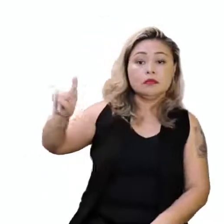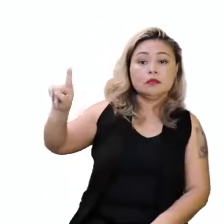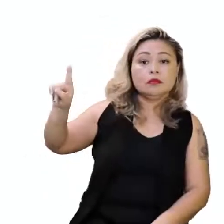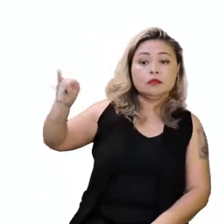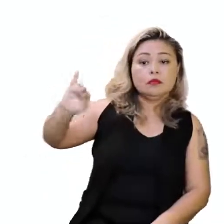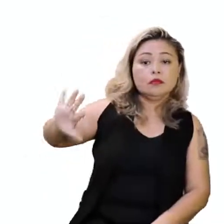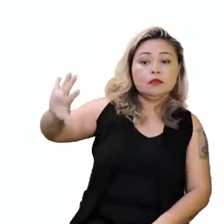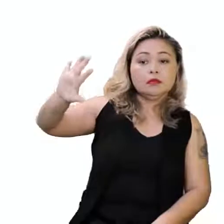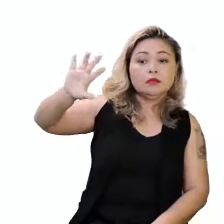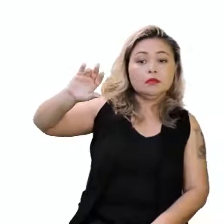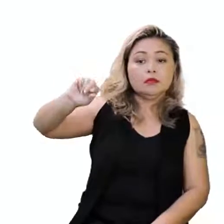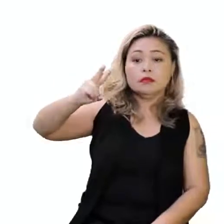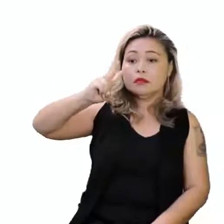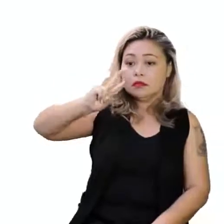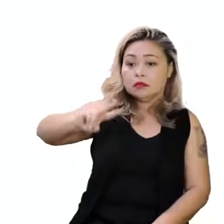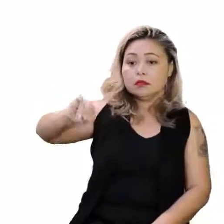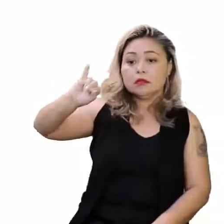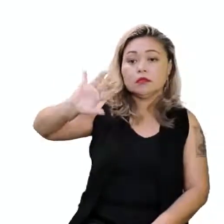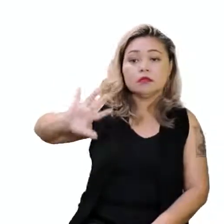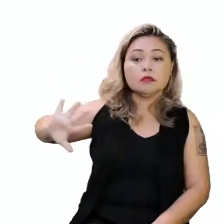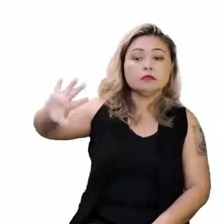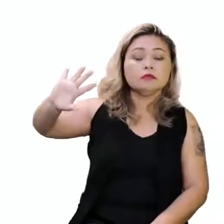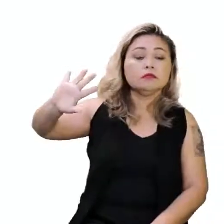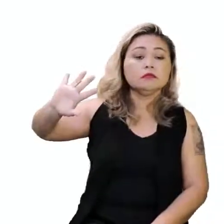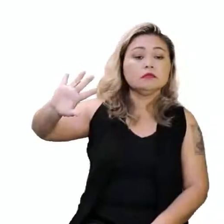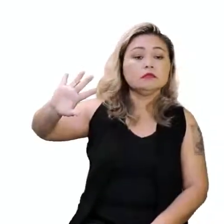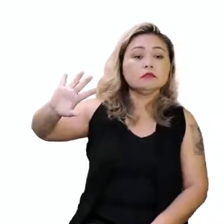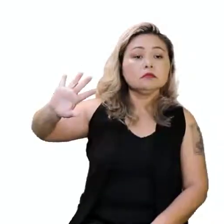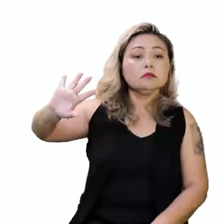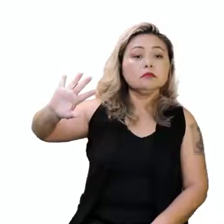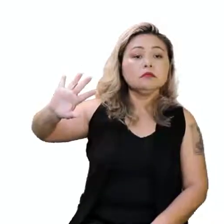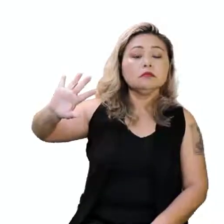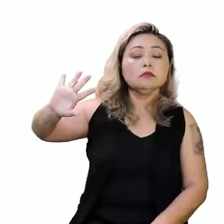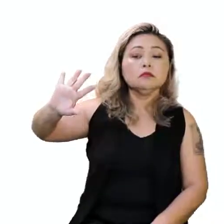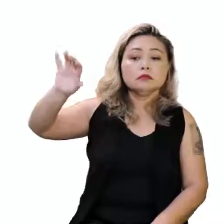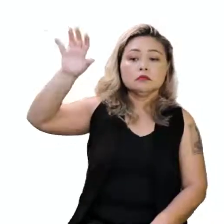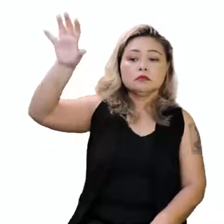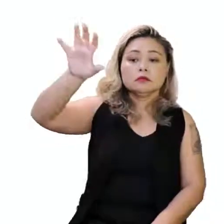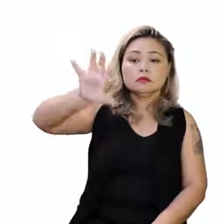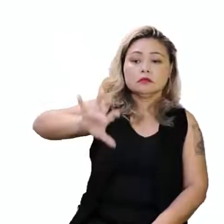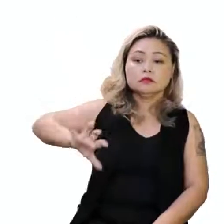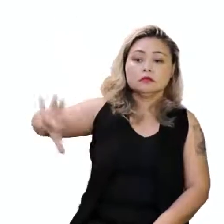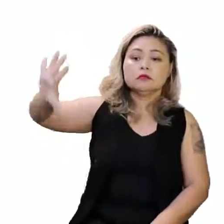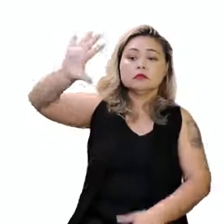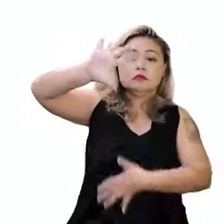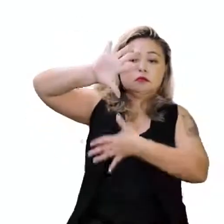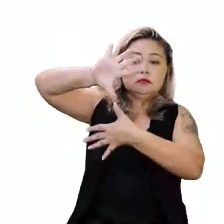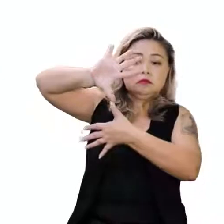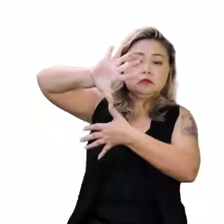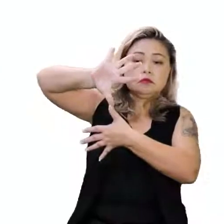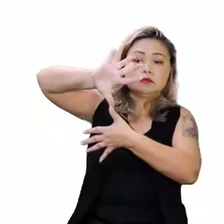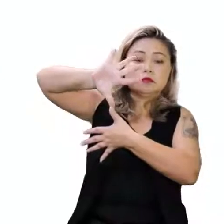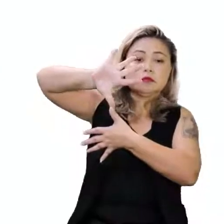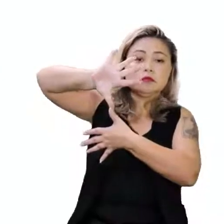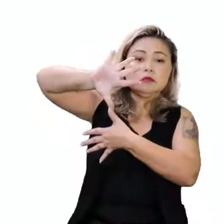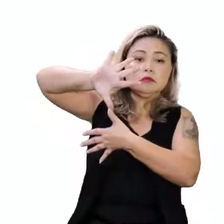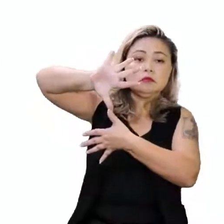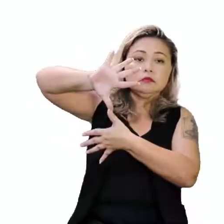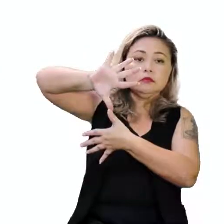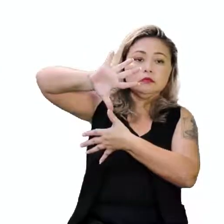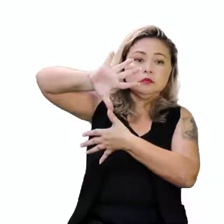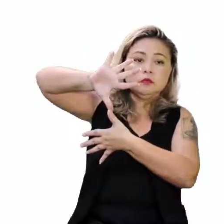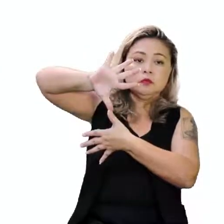nessa imagem, a gente tem aqui a região do continentes, né? Da América, aqui,